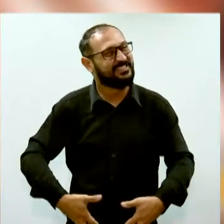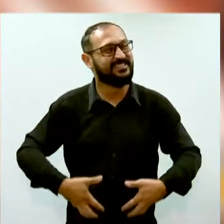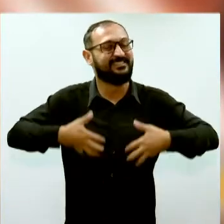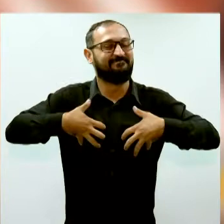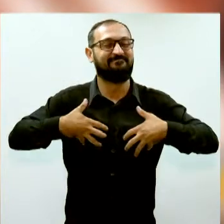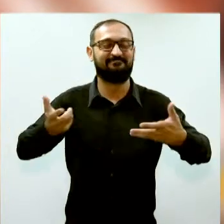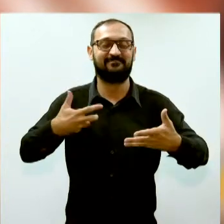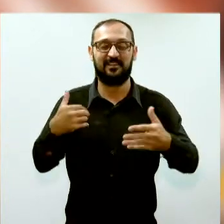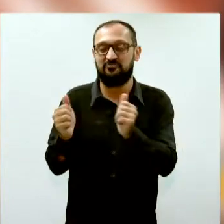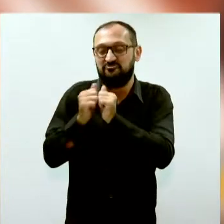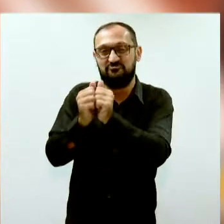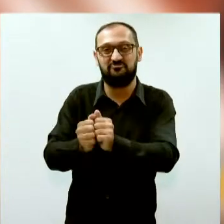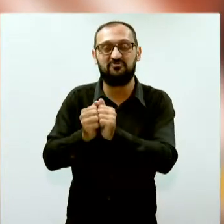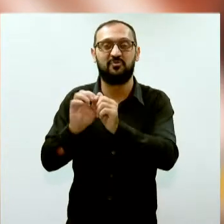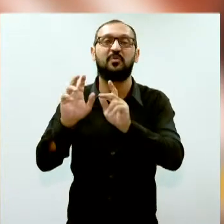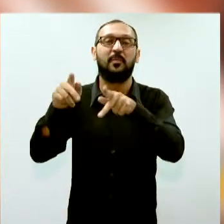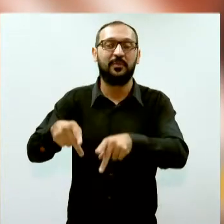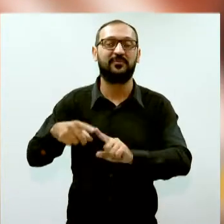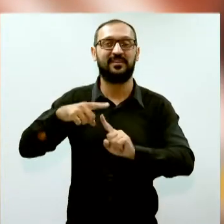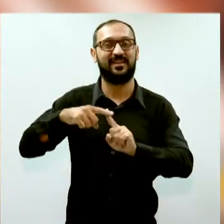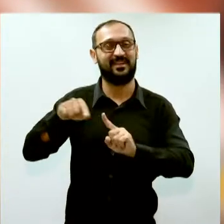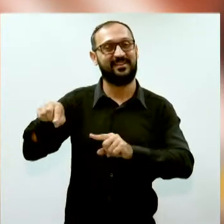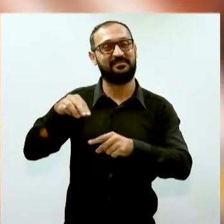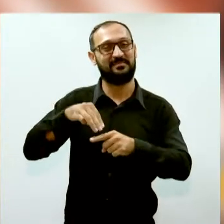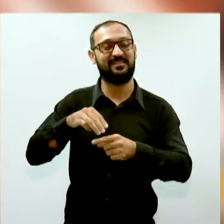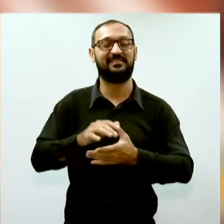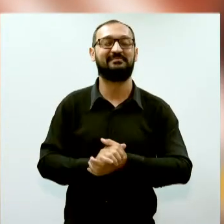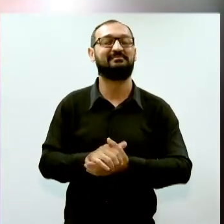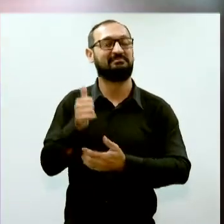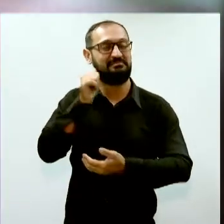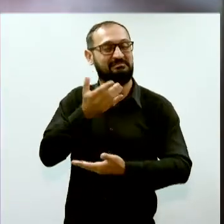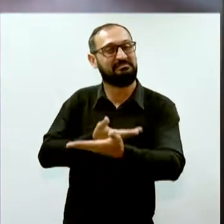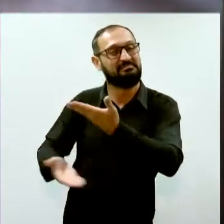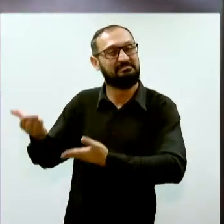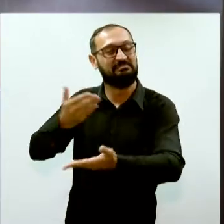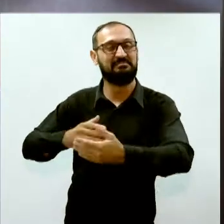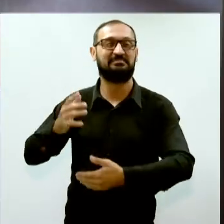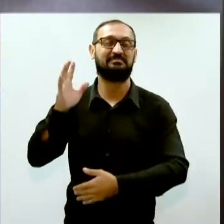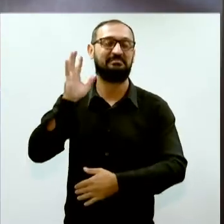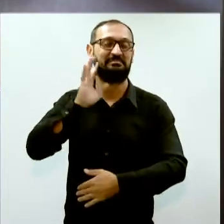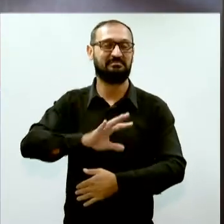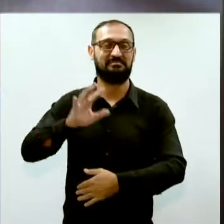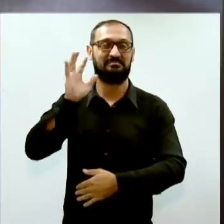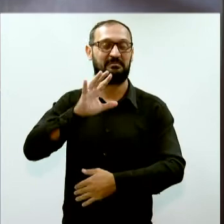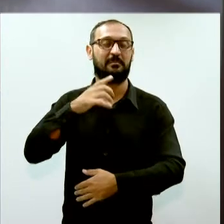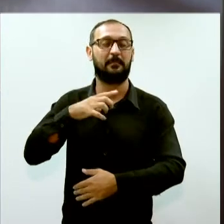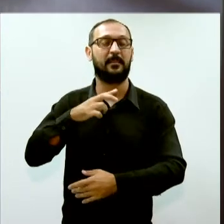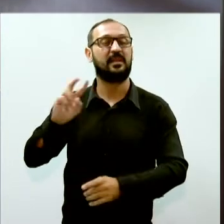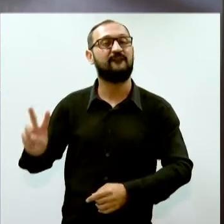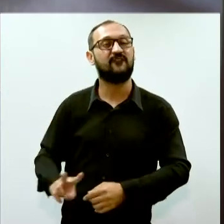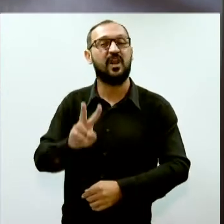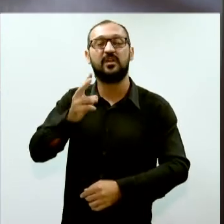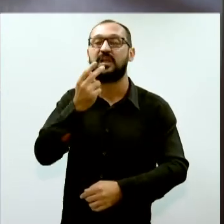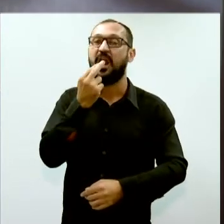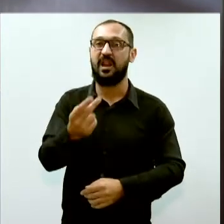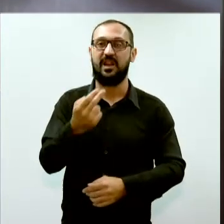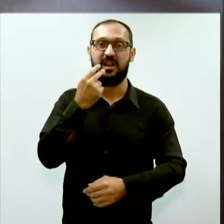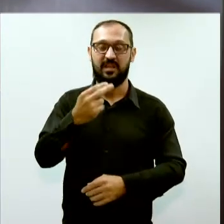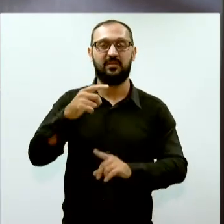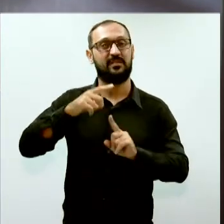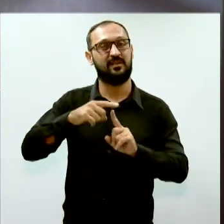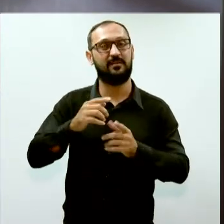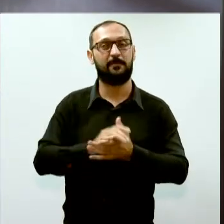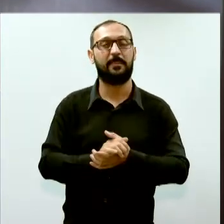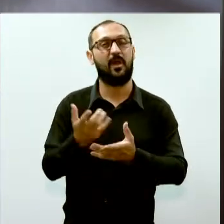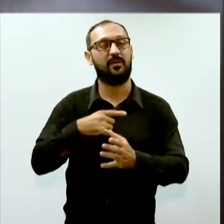caminhada compartilhada com o povo terena de Miranda. Uma troca bem bacana, né, para estar valorizando cada vez mais a língua terena.